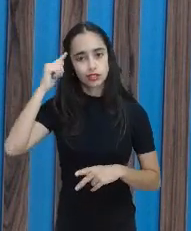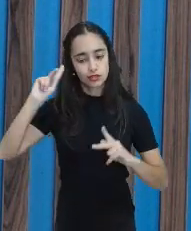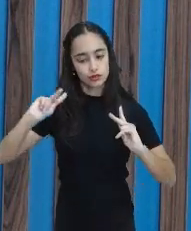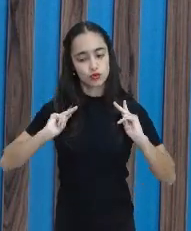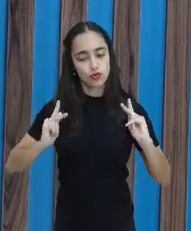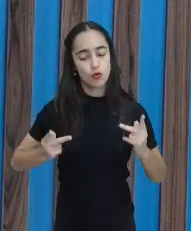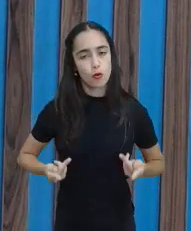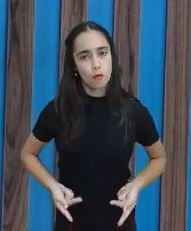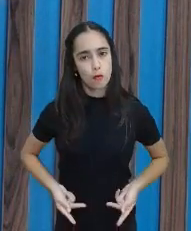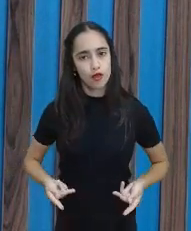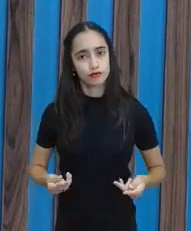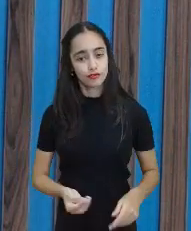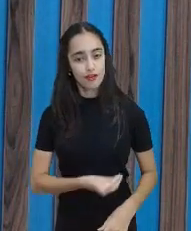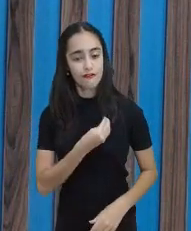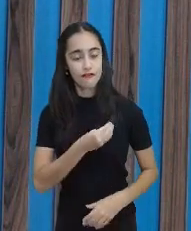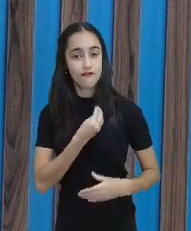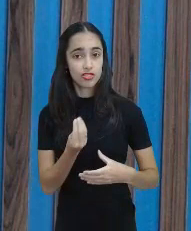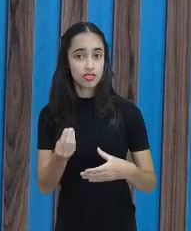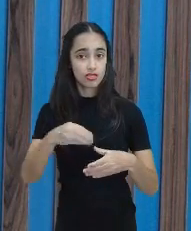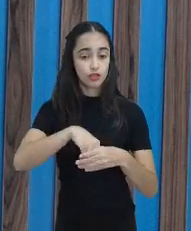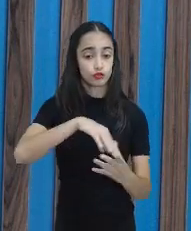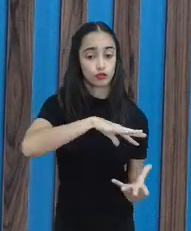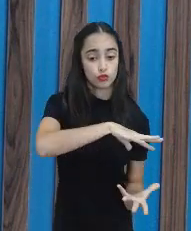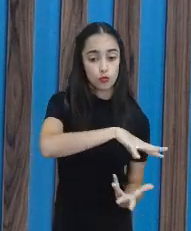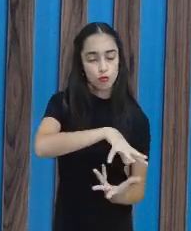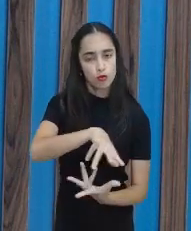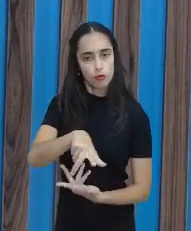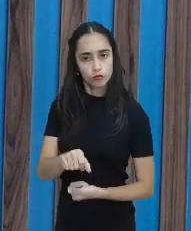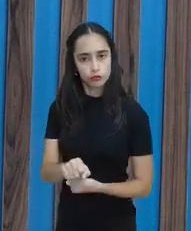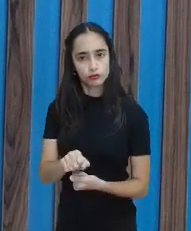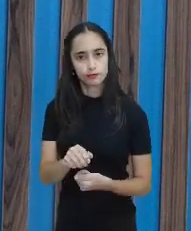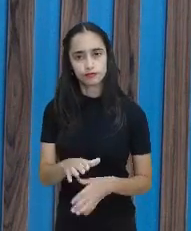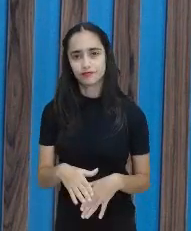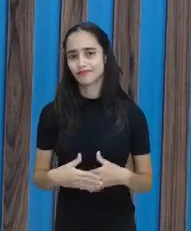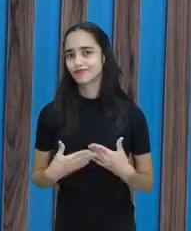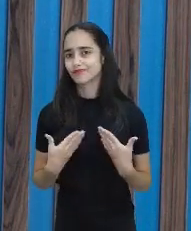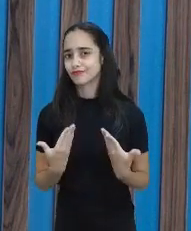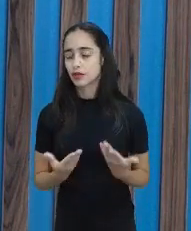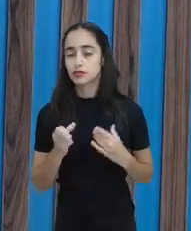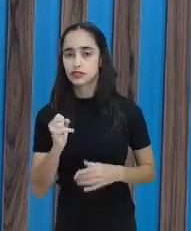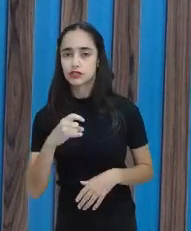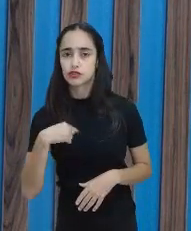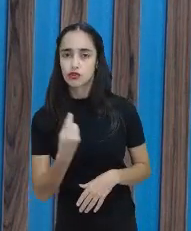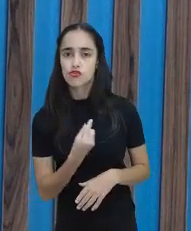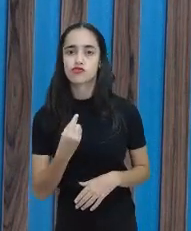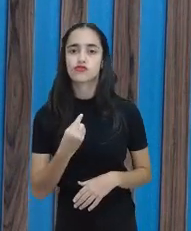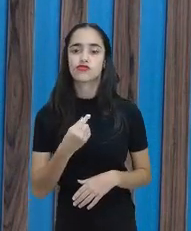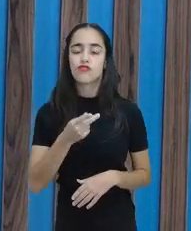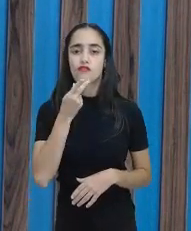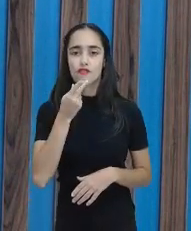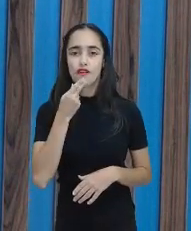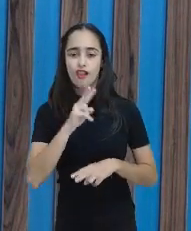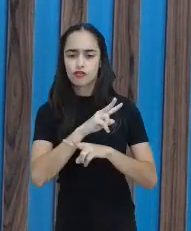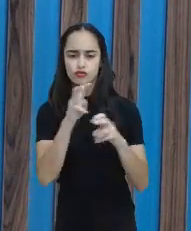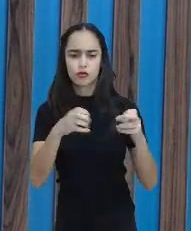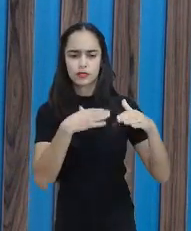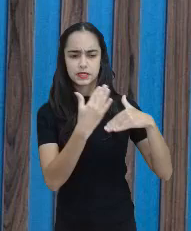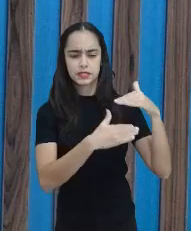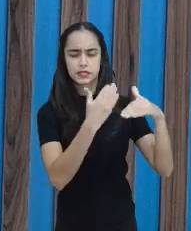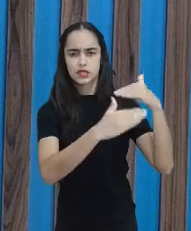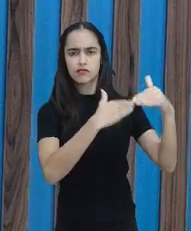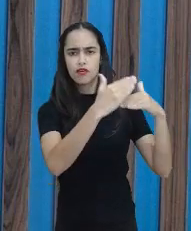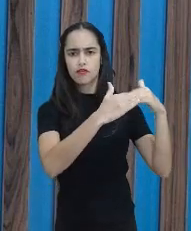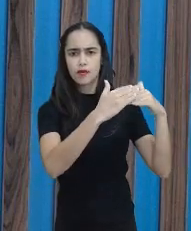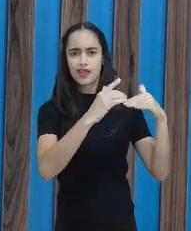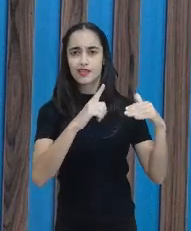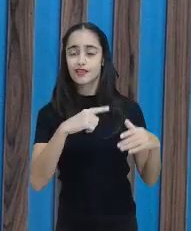desse planeta, né, desse mundo todo. Então, quando a gente está falando de desenvolvimento sustentável, a gente encontrar um equilíbrio entre